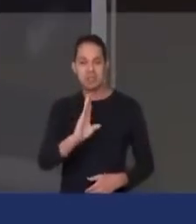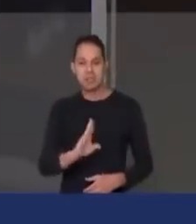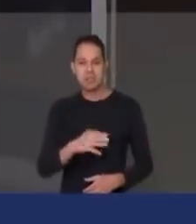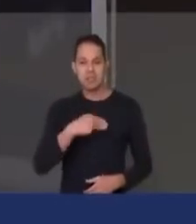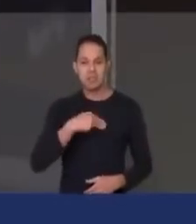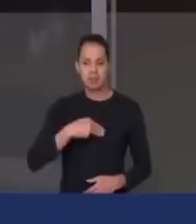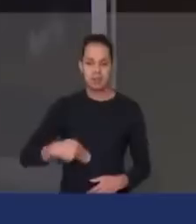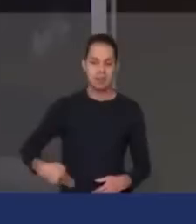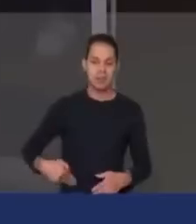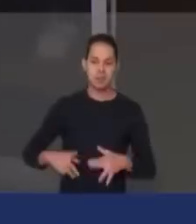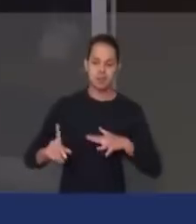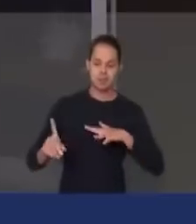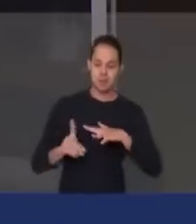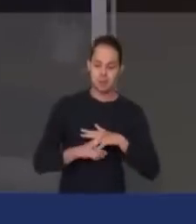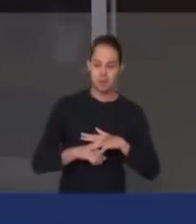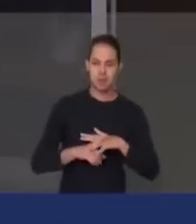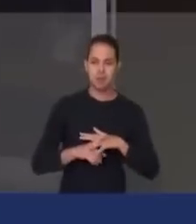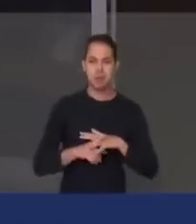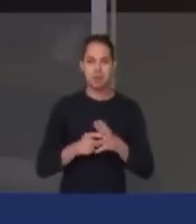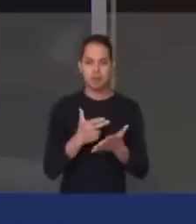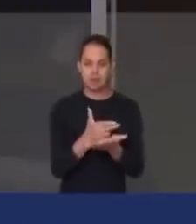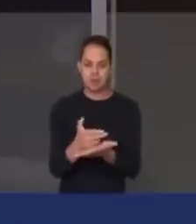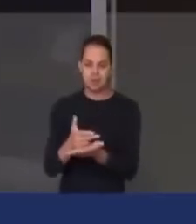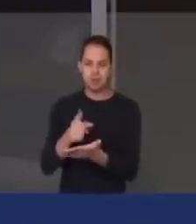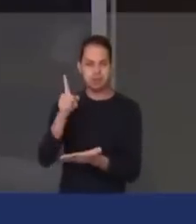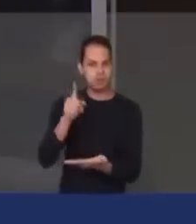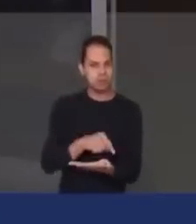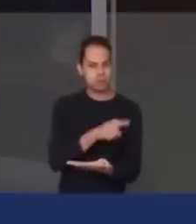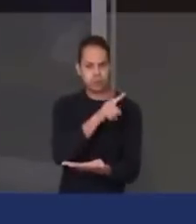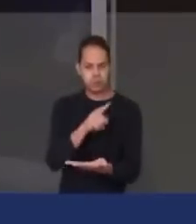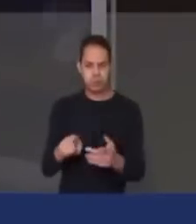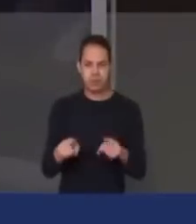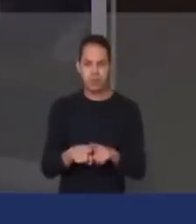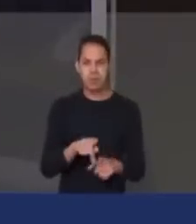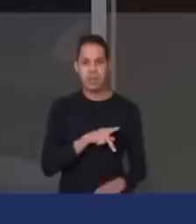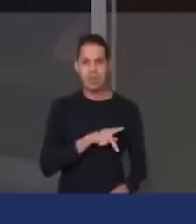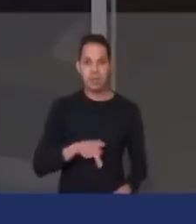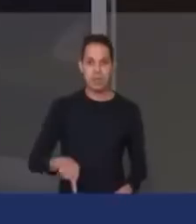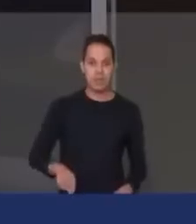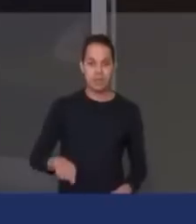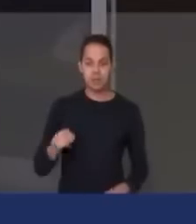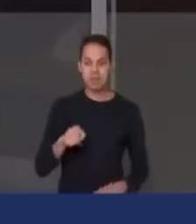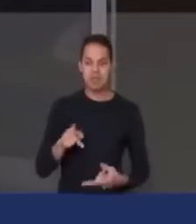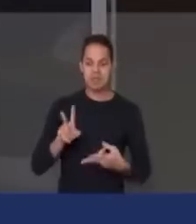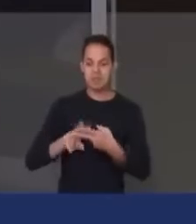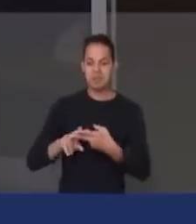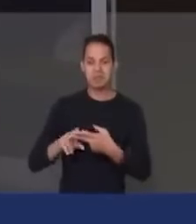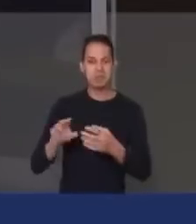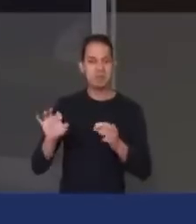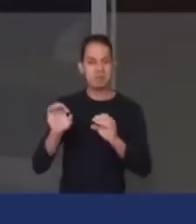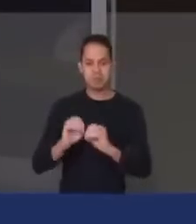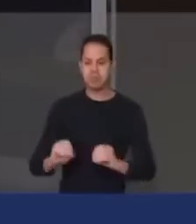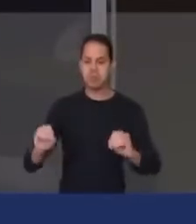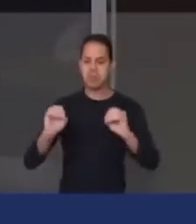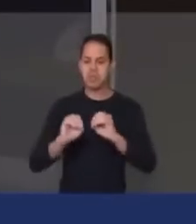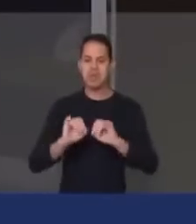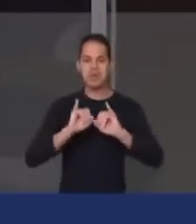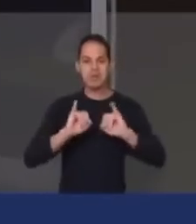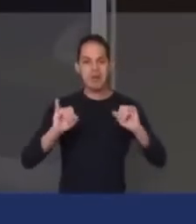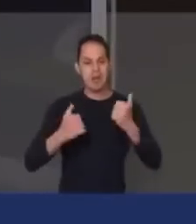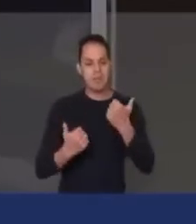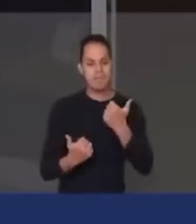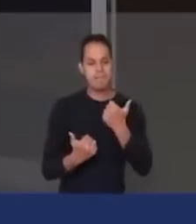comunista desarma população o presidente descondenado declaia declara apoio